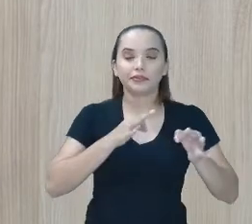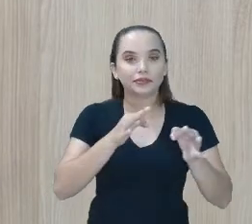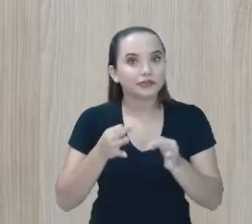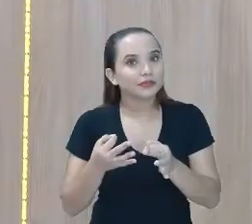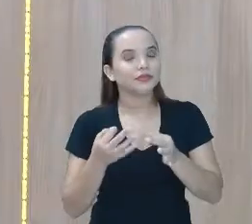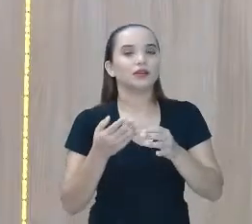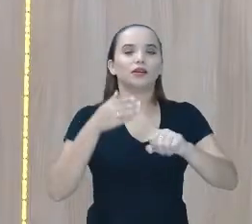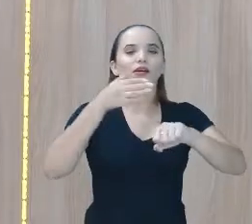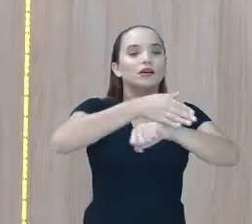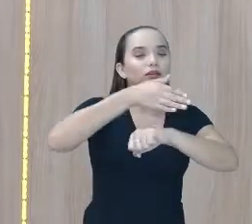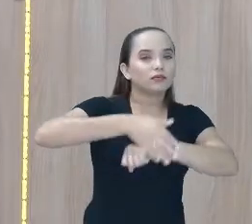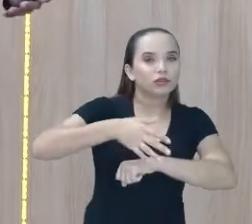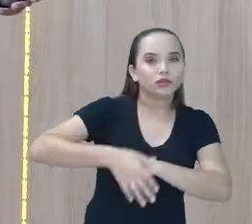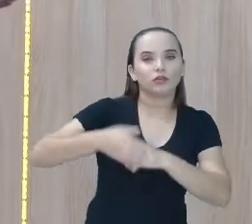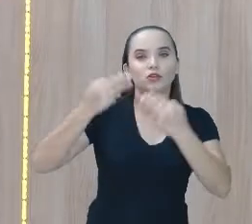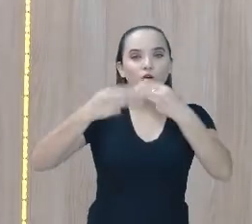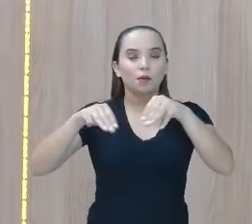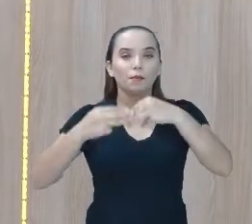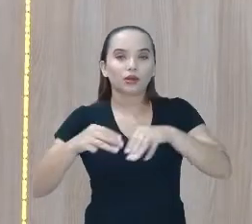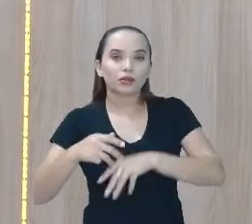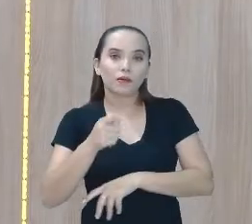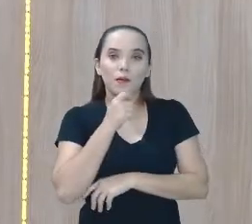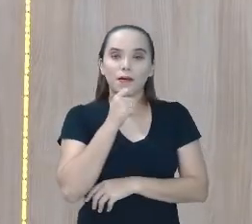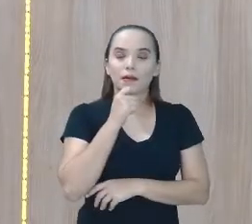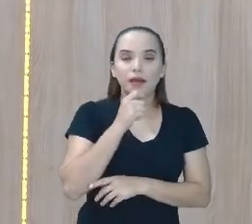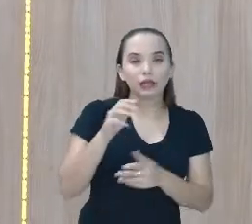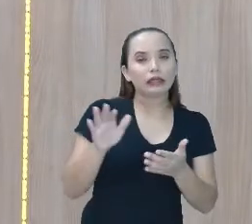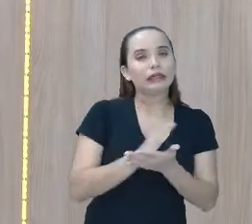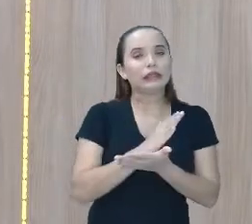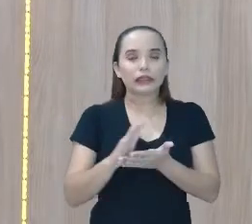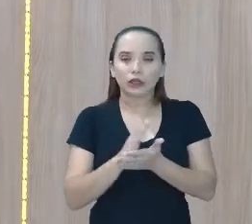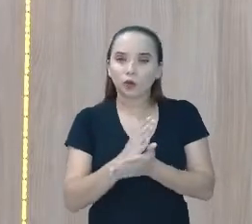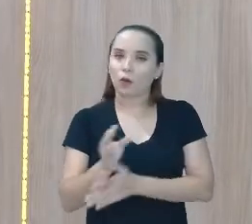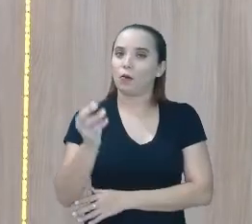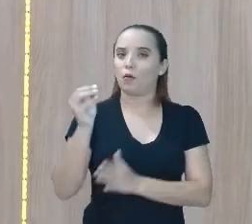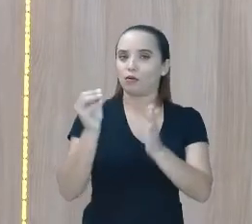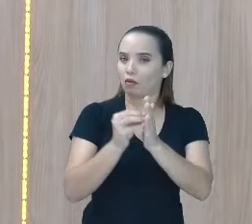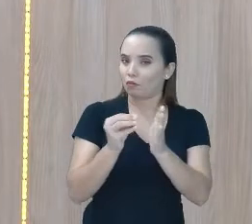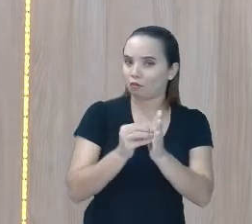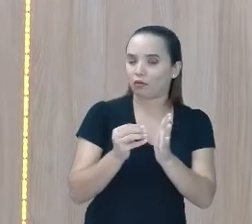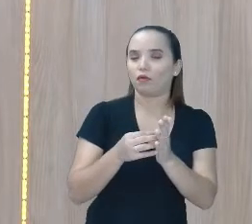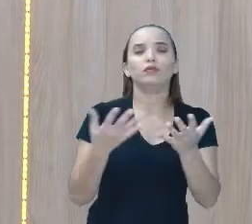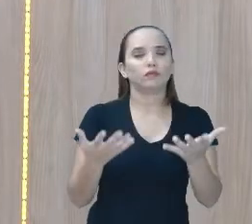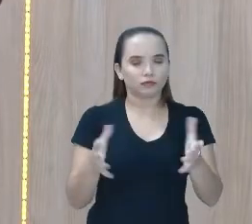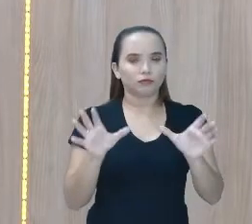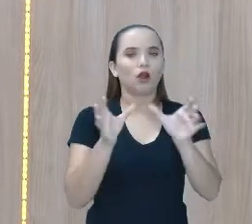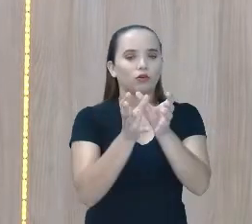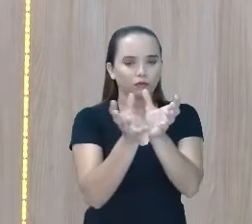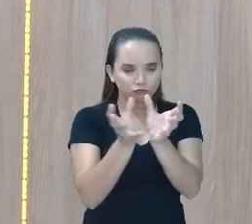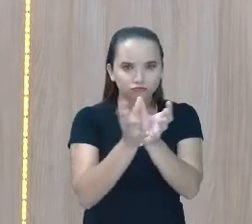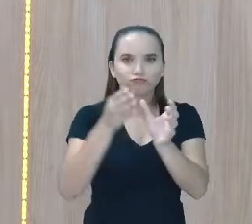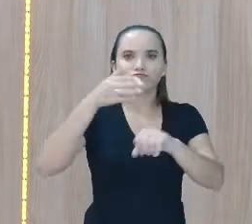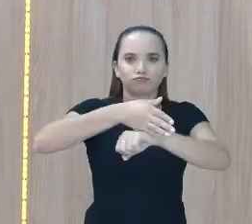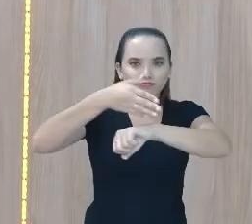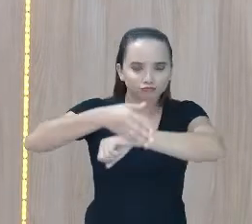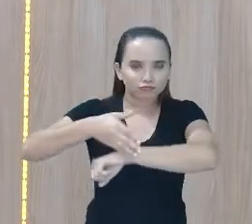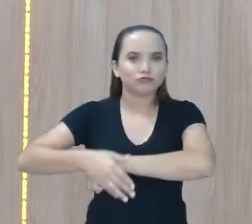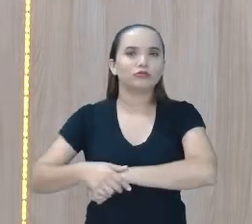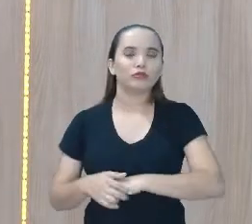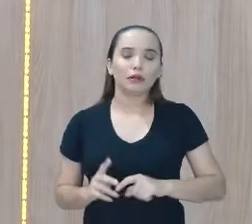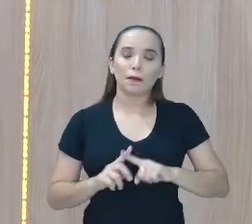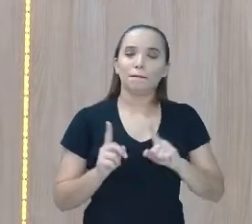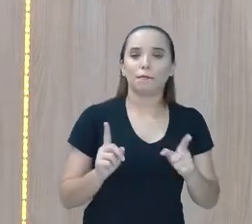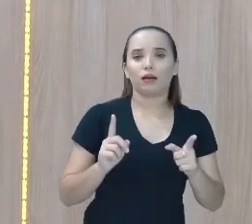do seu login aí, da sua matrícula, estão sendo enturmados ainda, mas muitas vezes, então eles